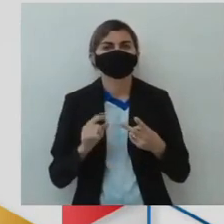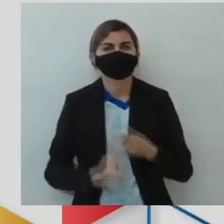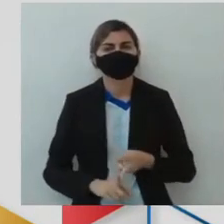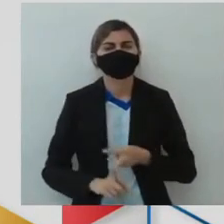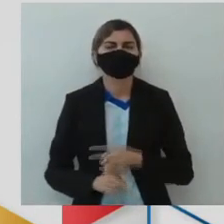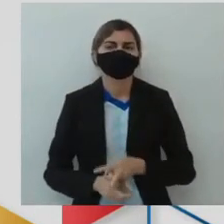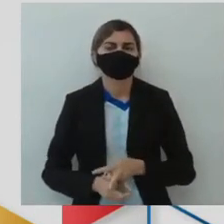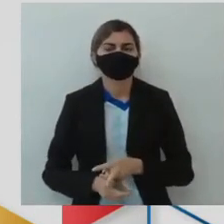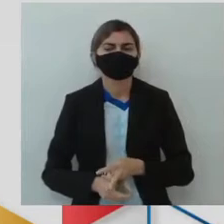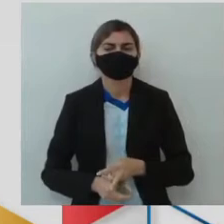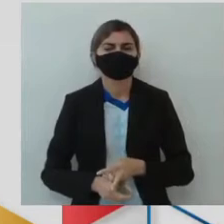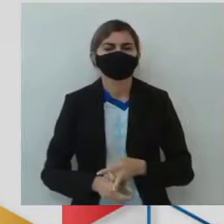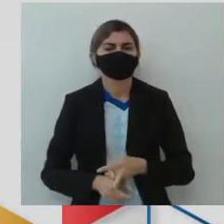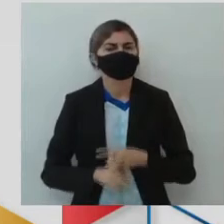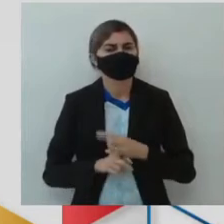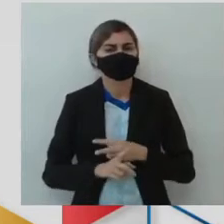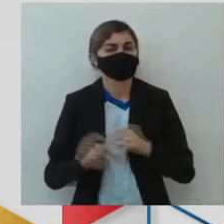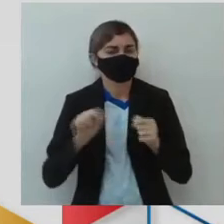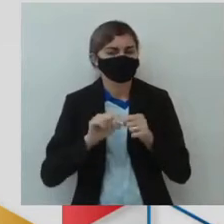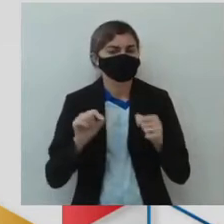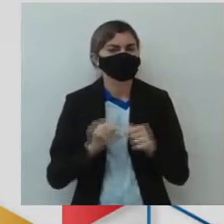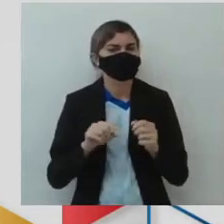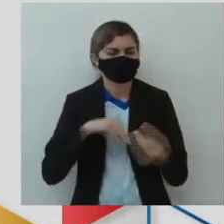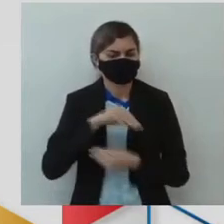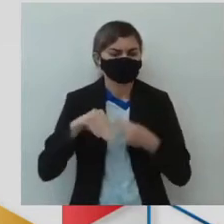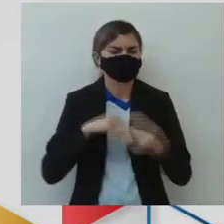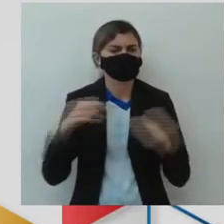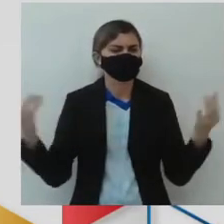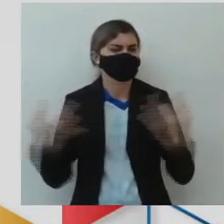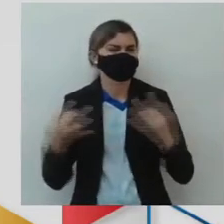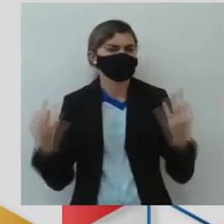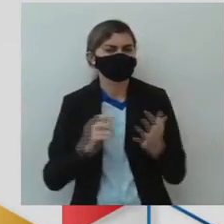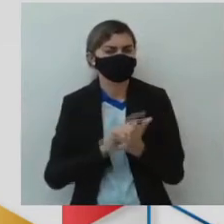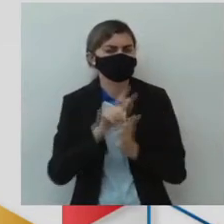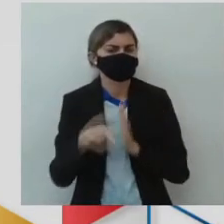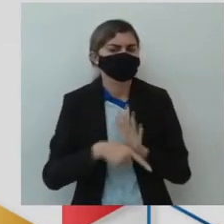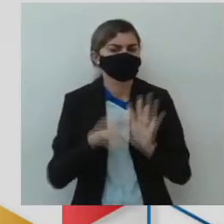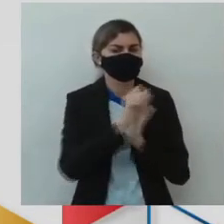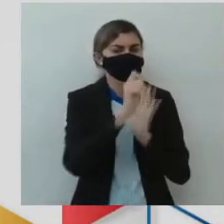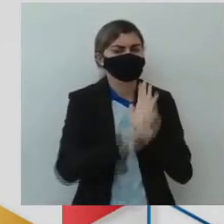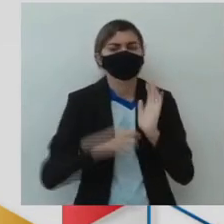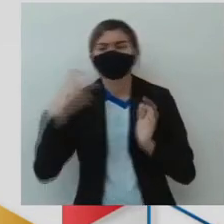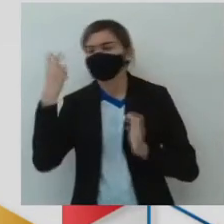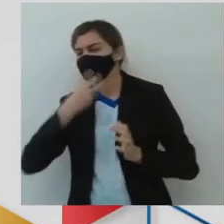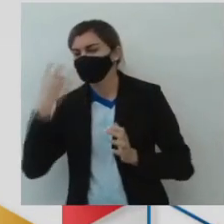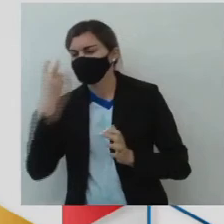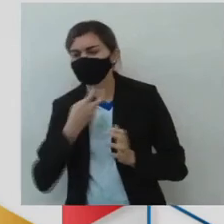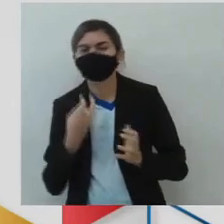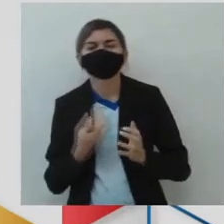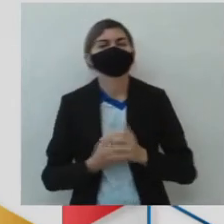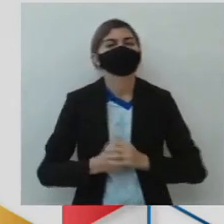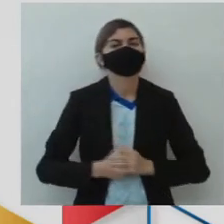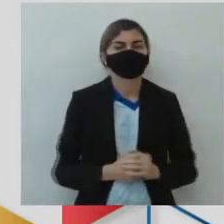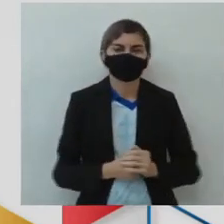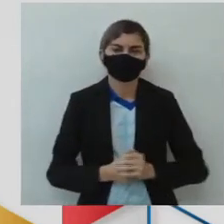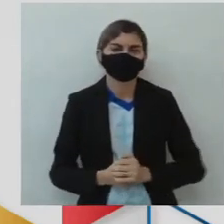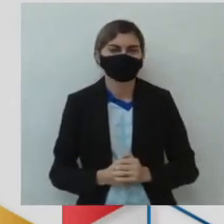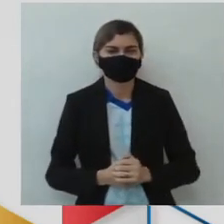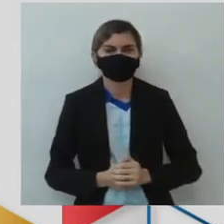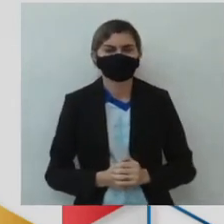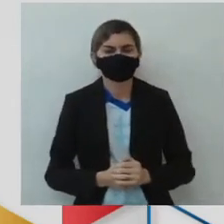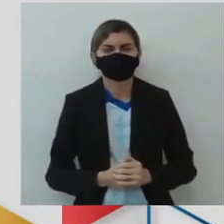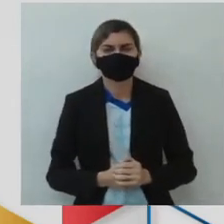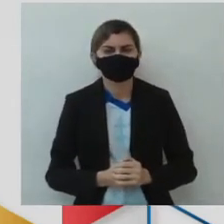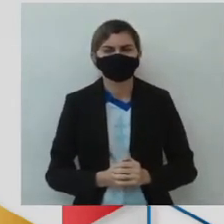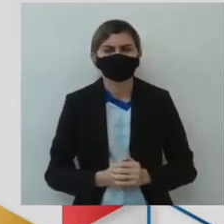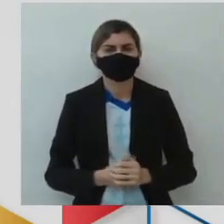comer sobre fazer uma Mistura Perfeita de gêneros escritos e orais mas não diz